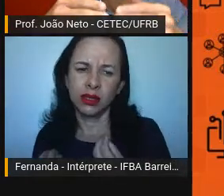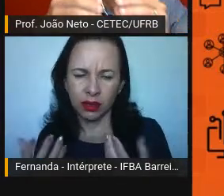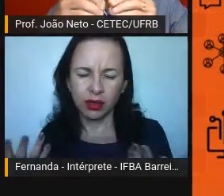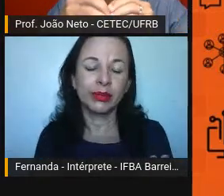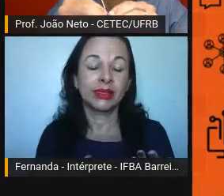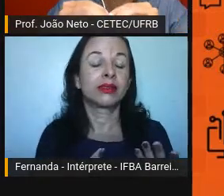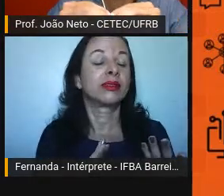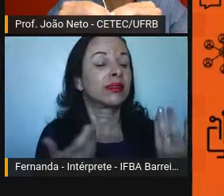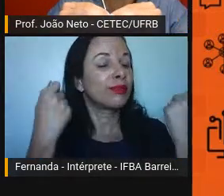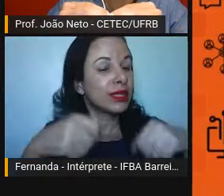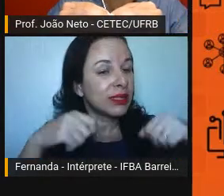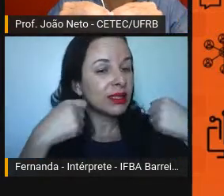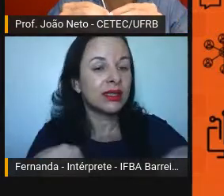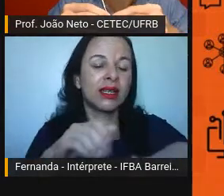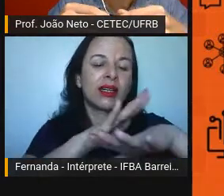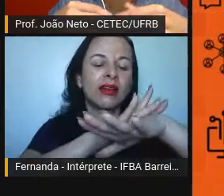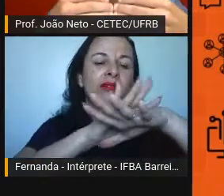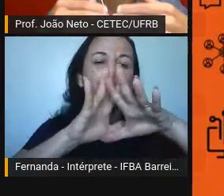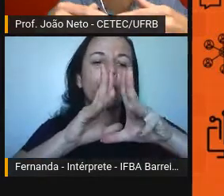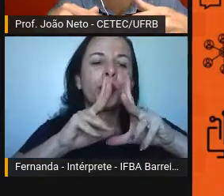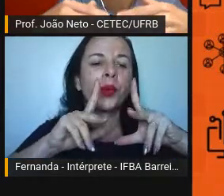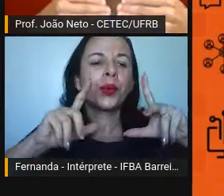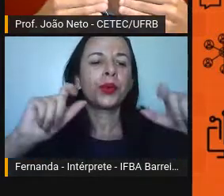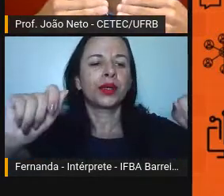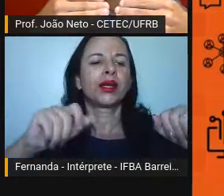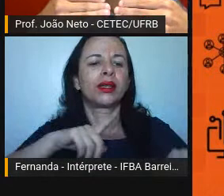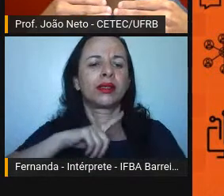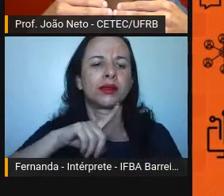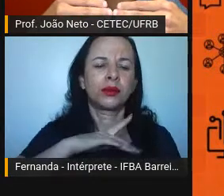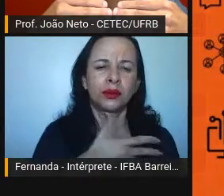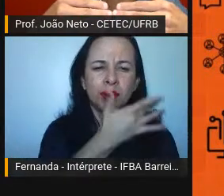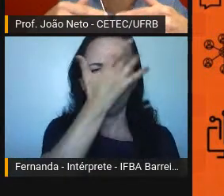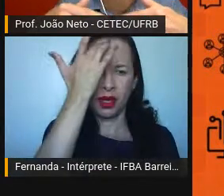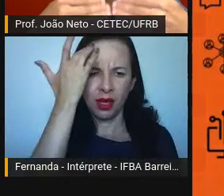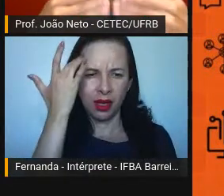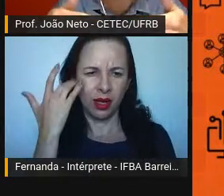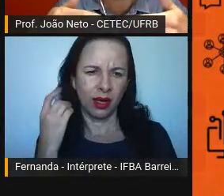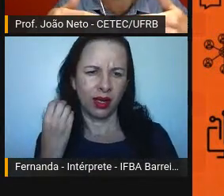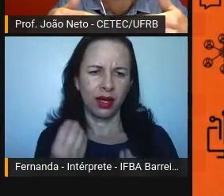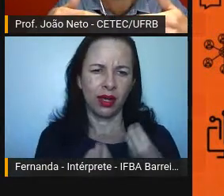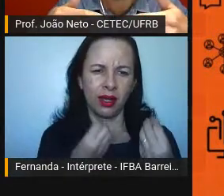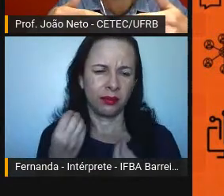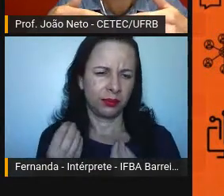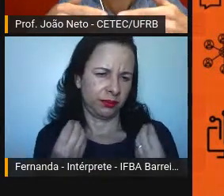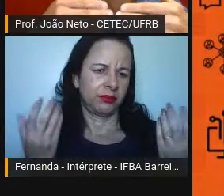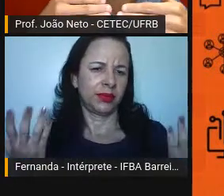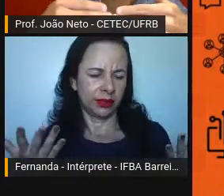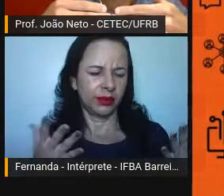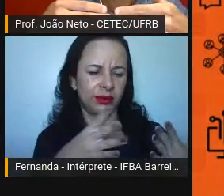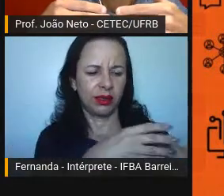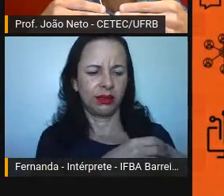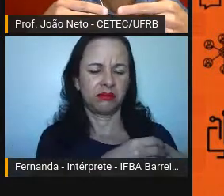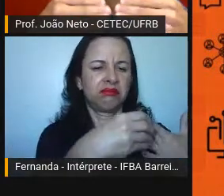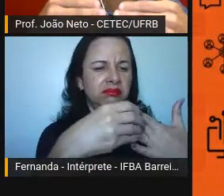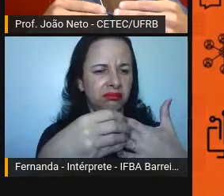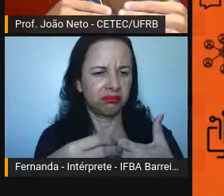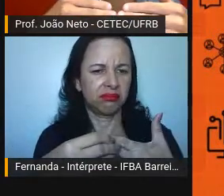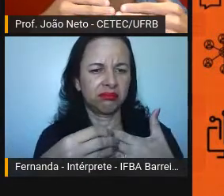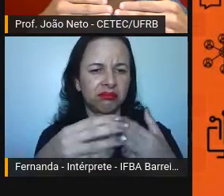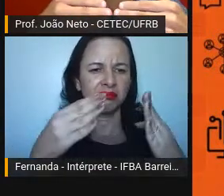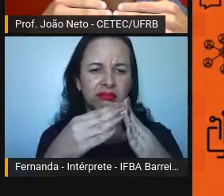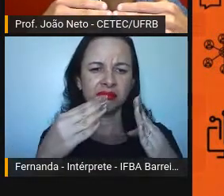curado as pessoas com deficiência então passaram a a serem levadas em hospitais onde